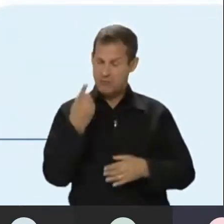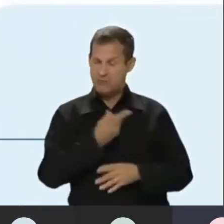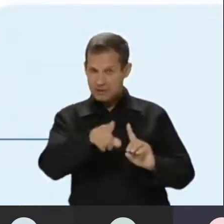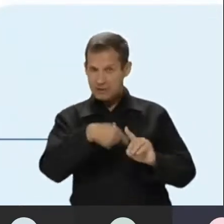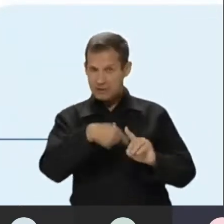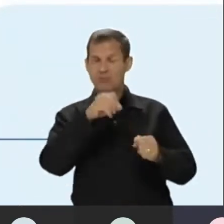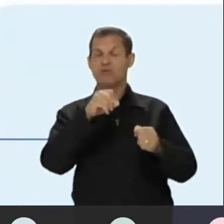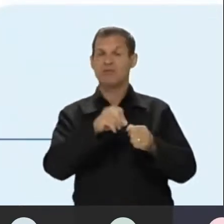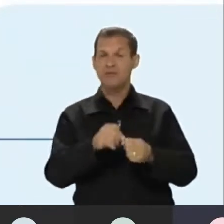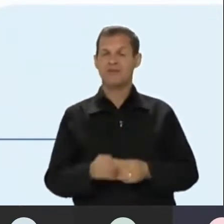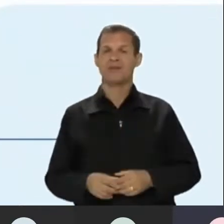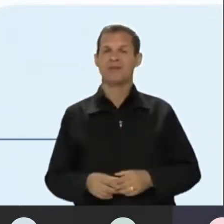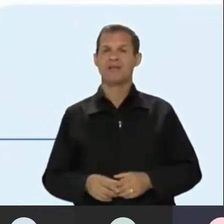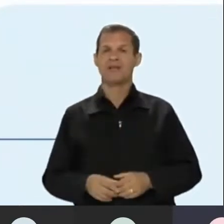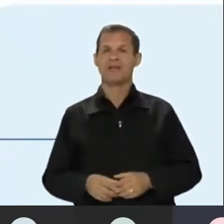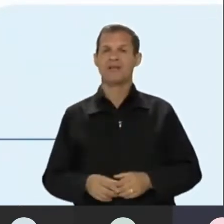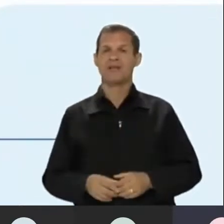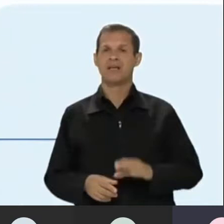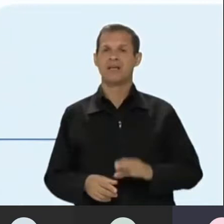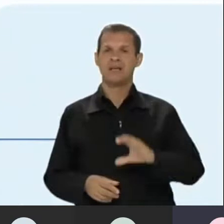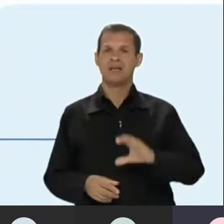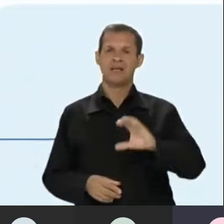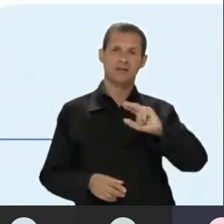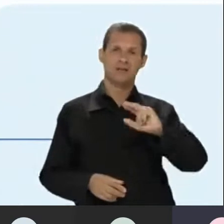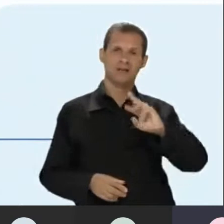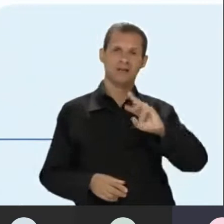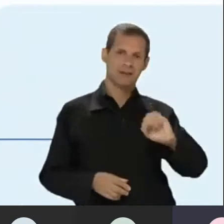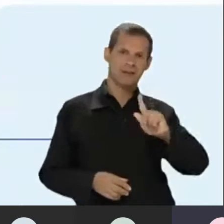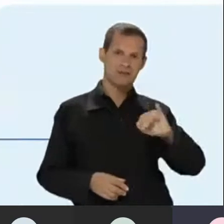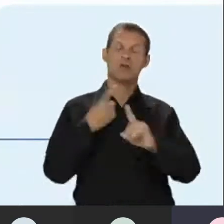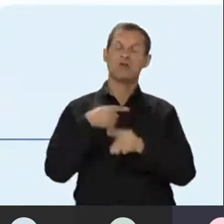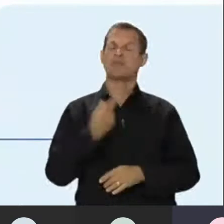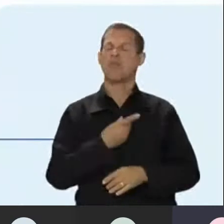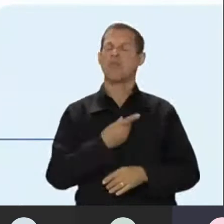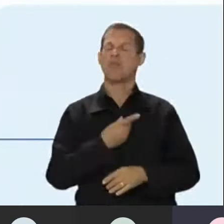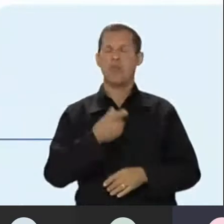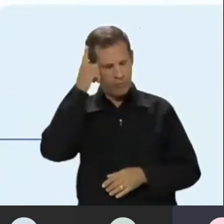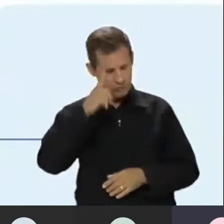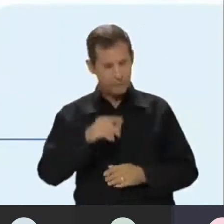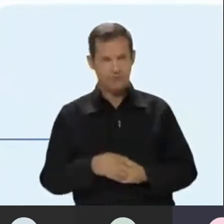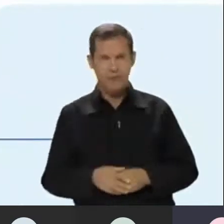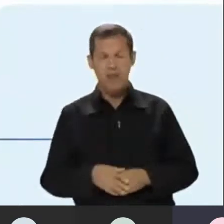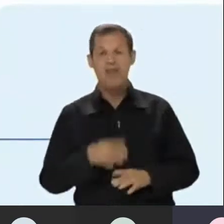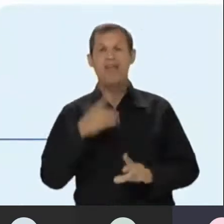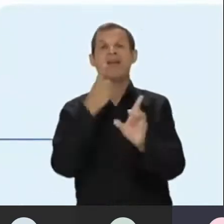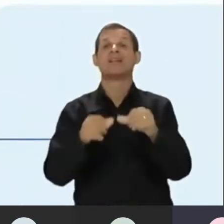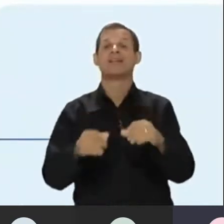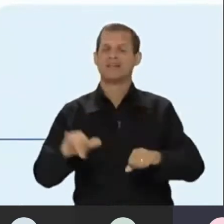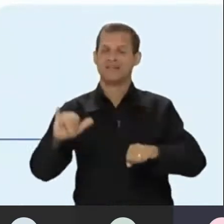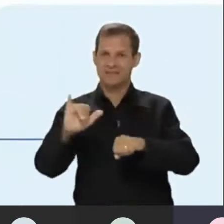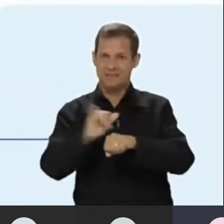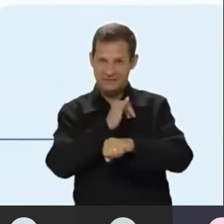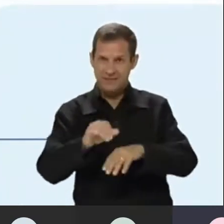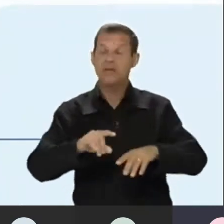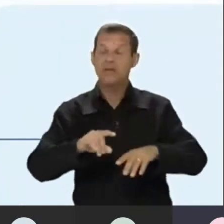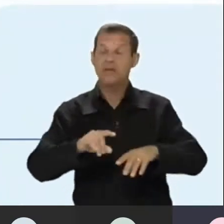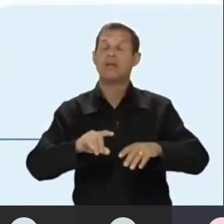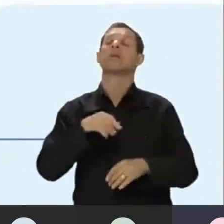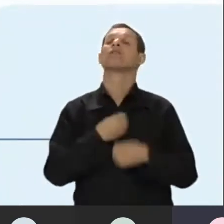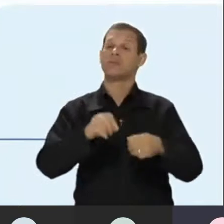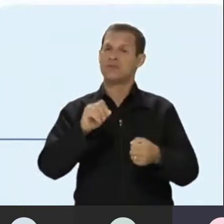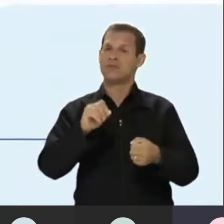linhas pra gente, que depois a gente vai fazer isso na carta de Givone, e encontrando isso, a gente vai conseguir encontrar essas estratégias.